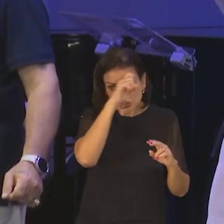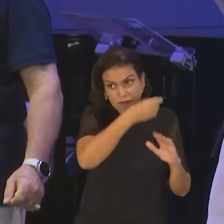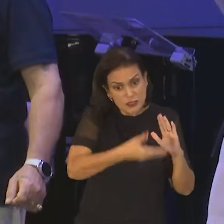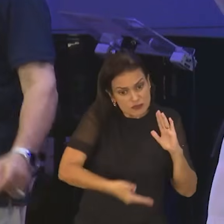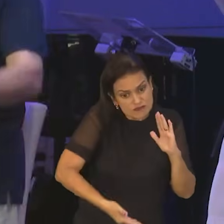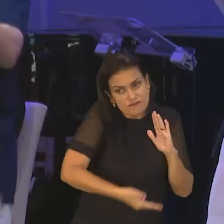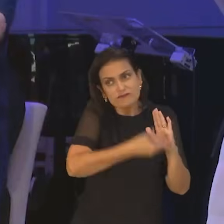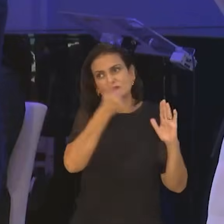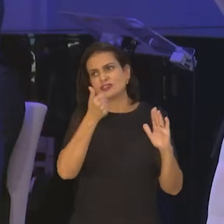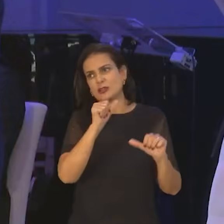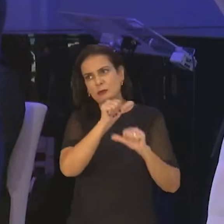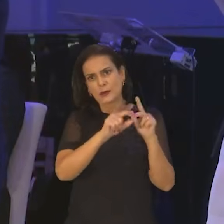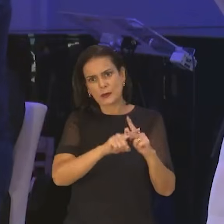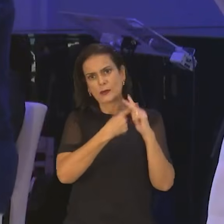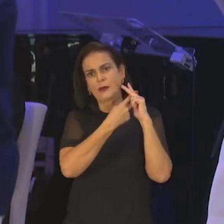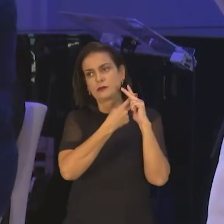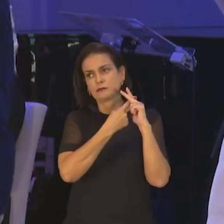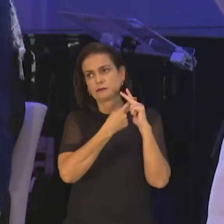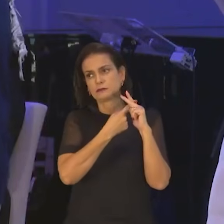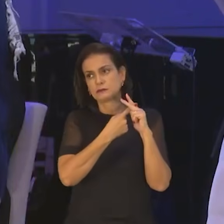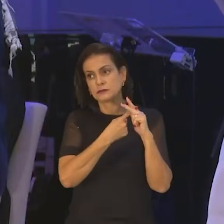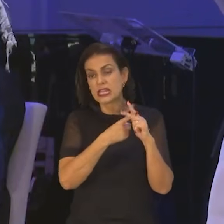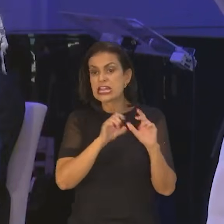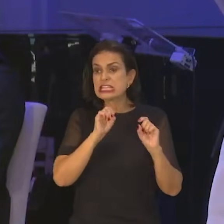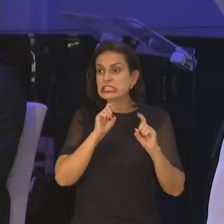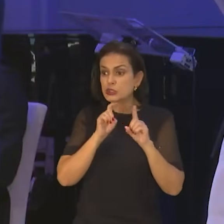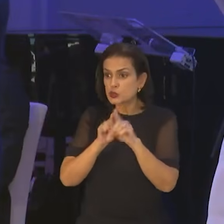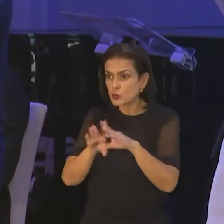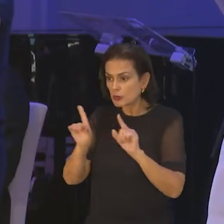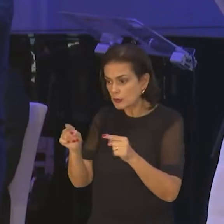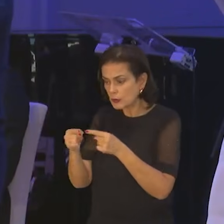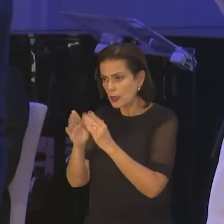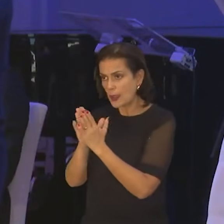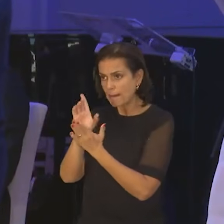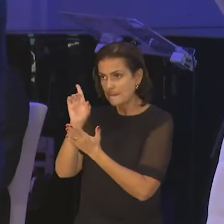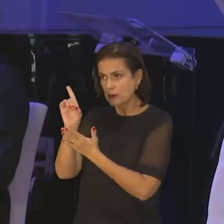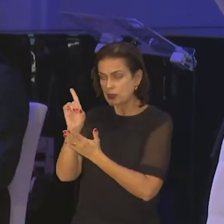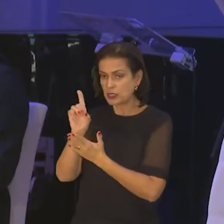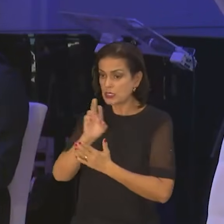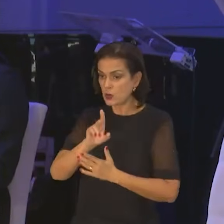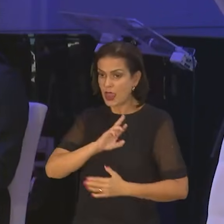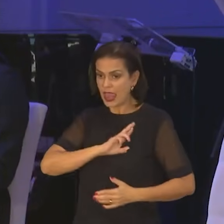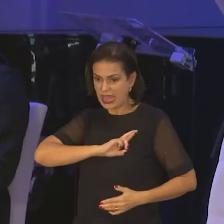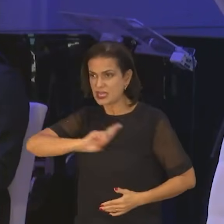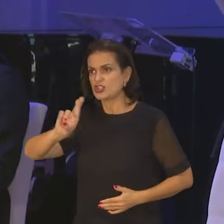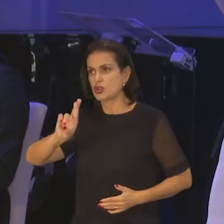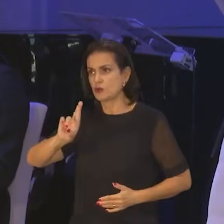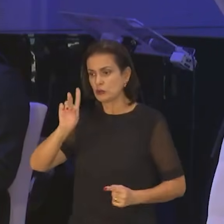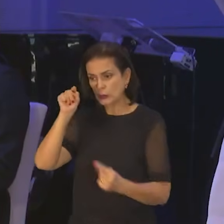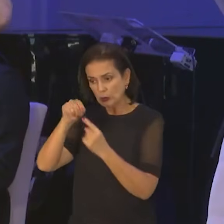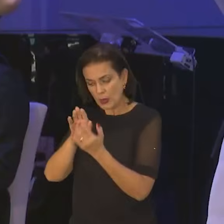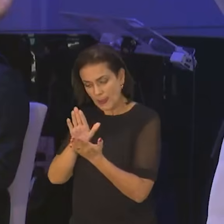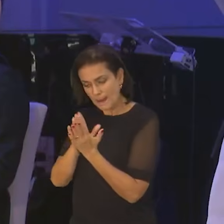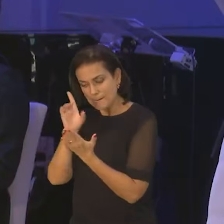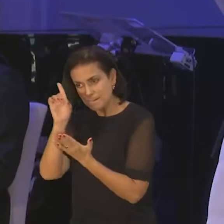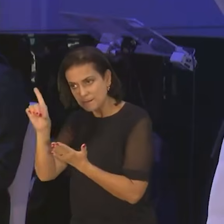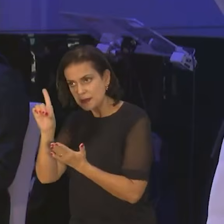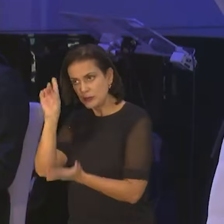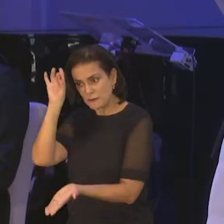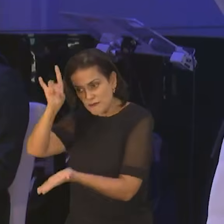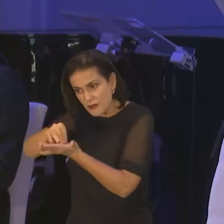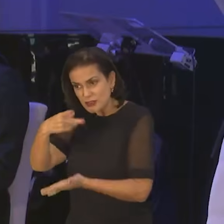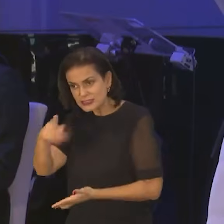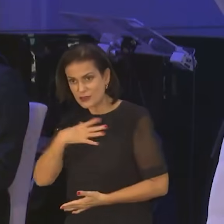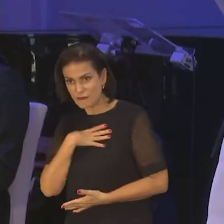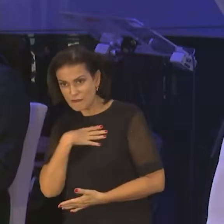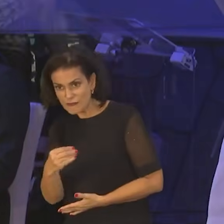esse tipo de pessoa. Quando você constrói a doutrina bíblica, não estou falando da religião, a doutrina bíblica verdadeira na vida do seu